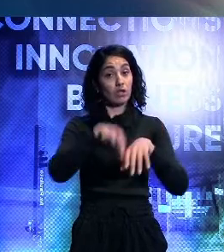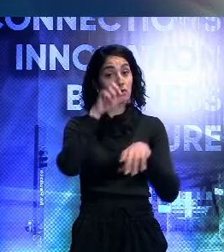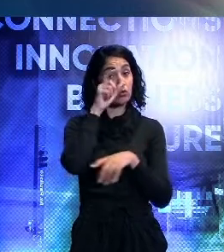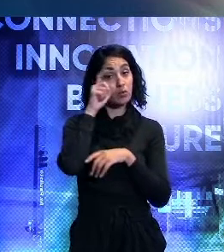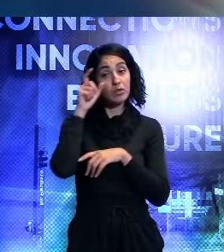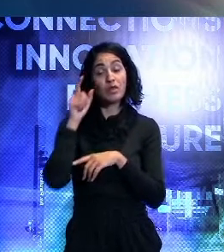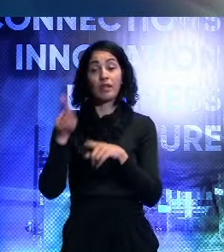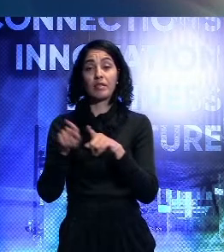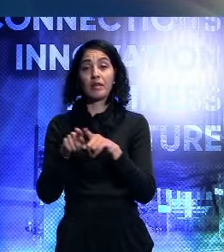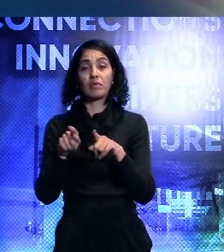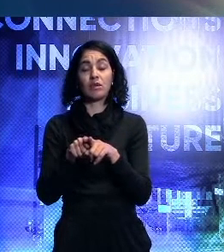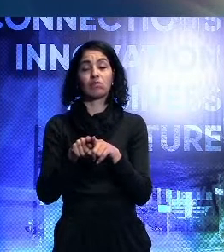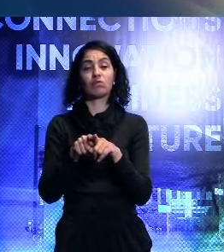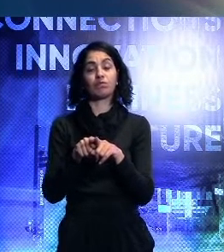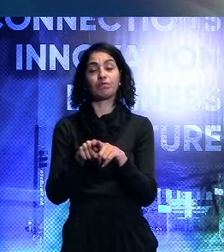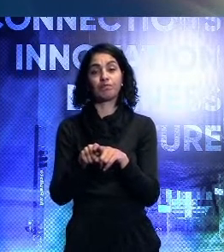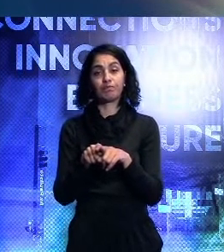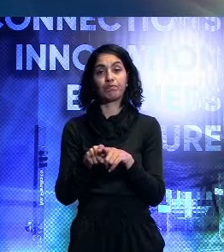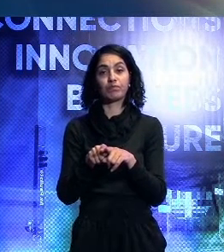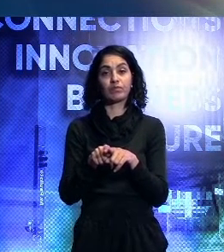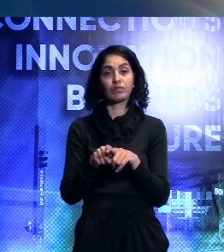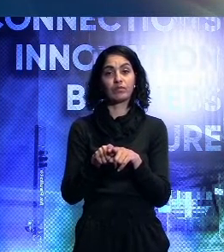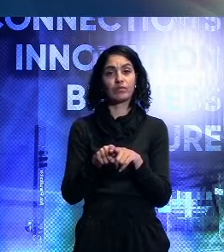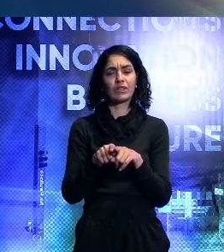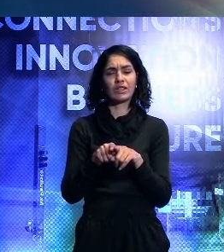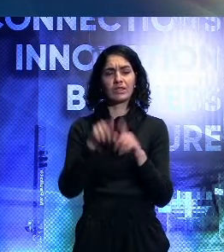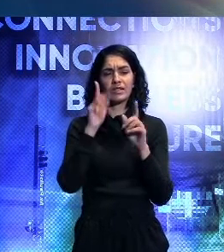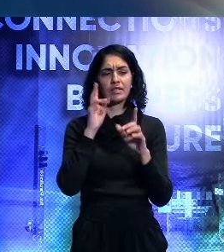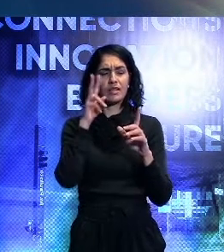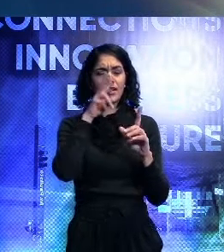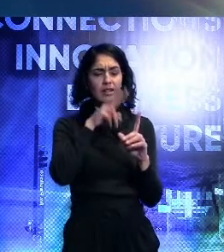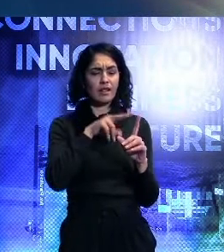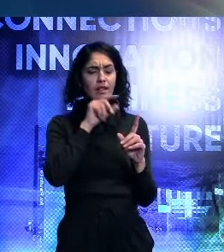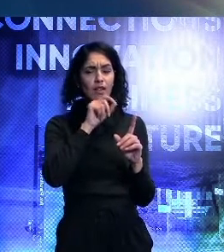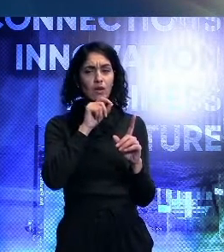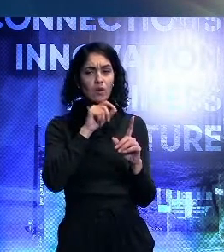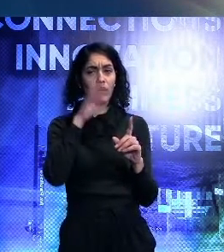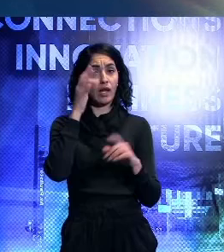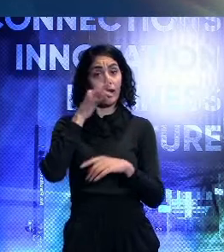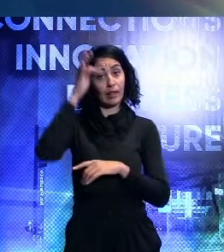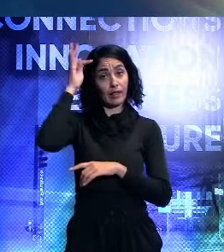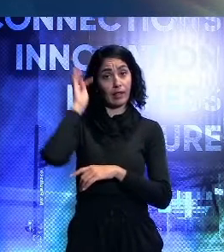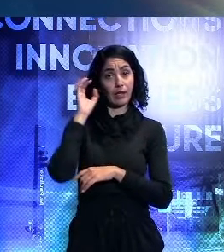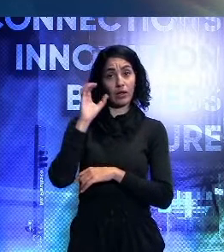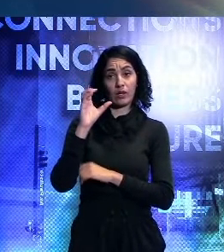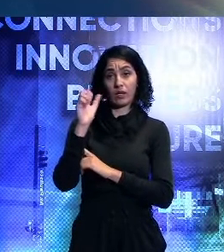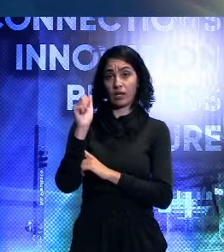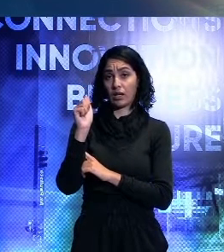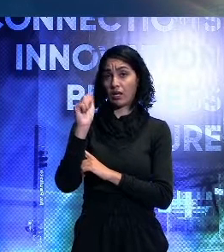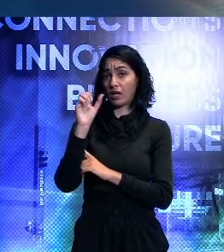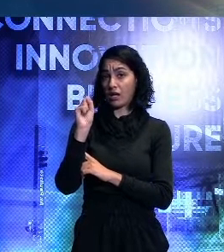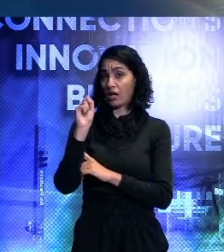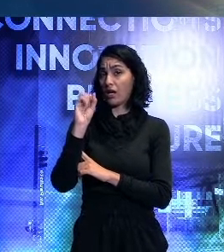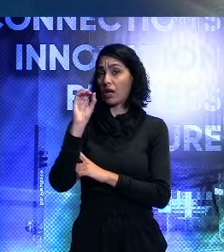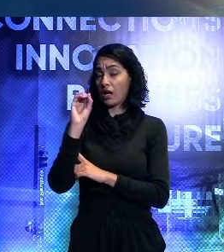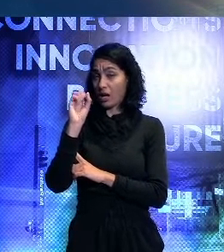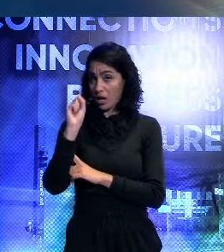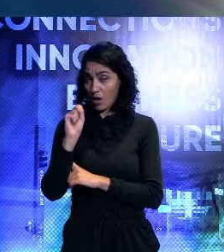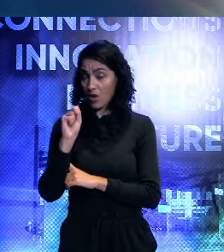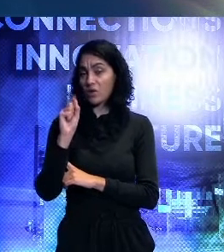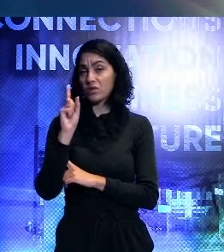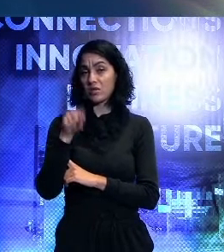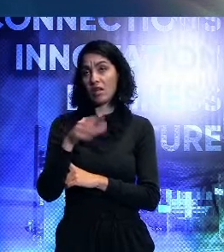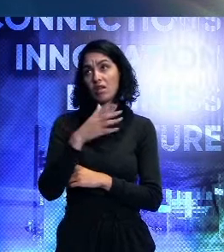Né? E quando a gente olha para a teoria do caos, eu não estou dizendo, de novo, que engenharia do caos é